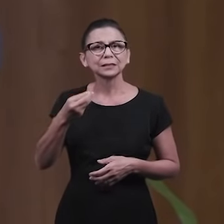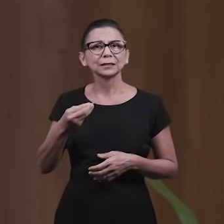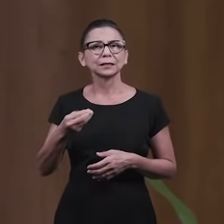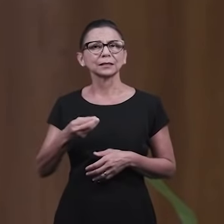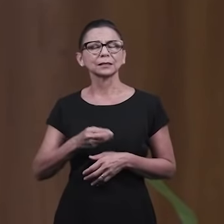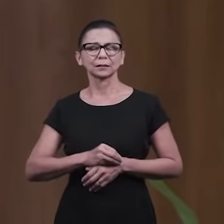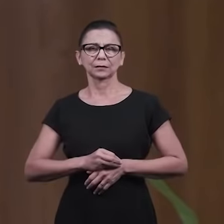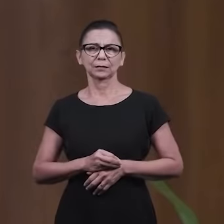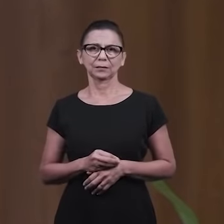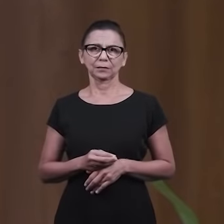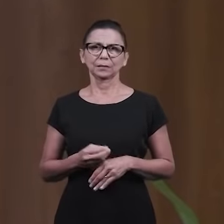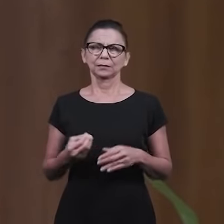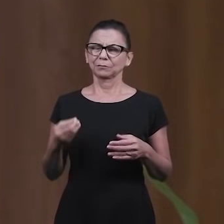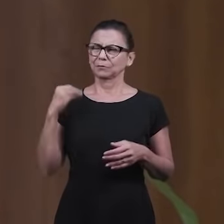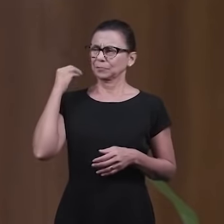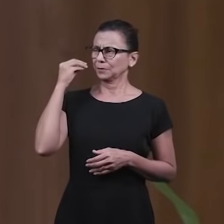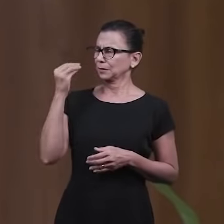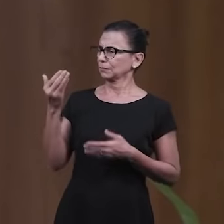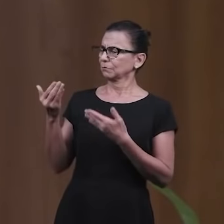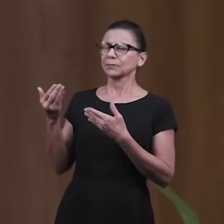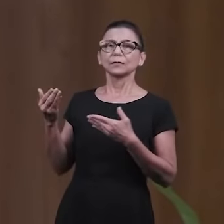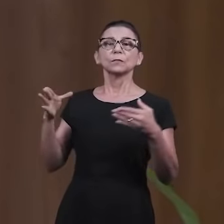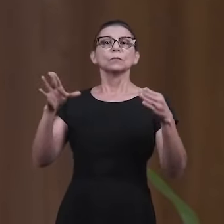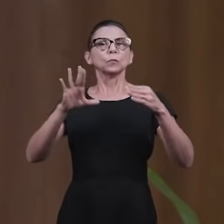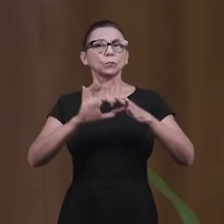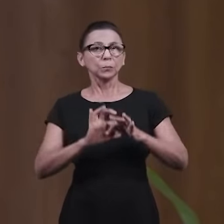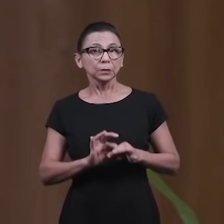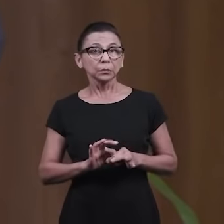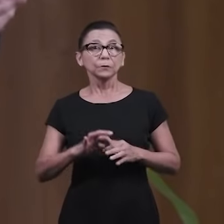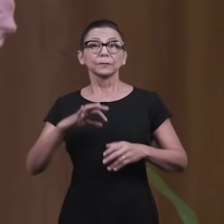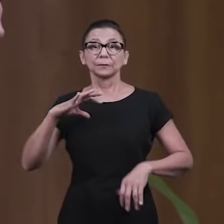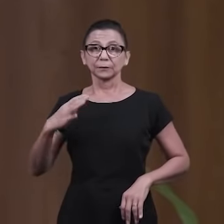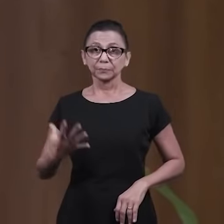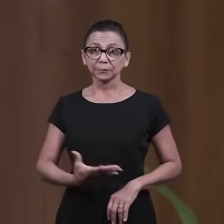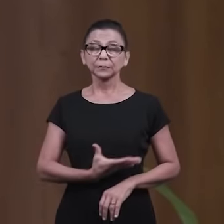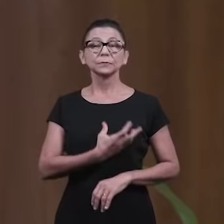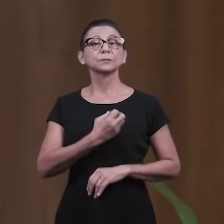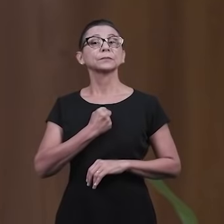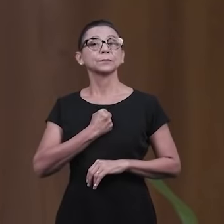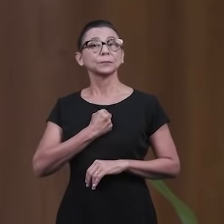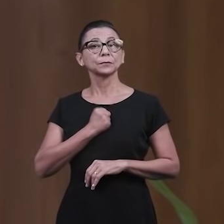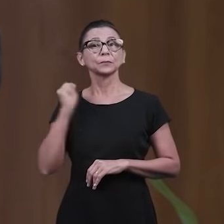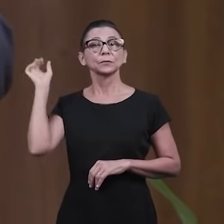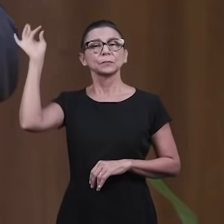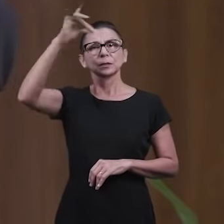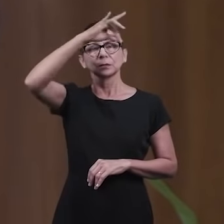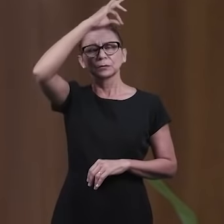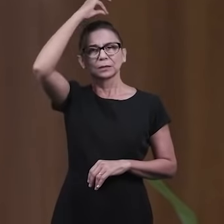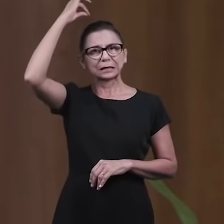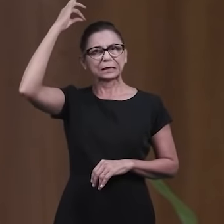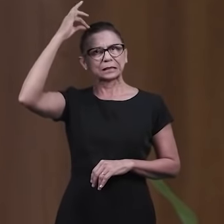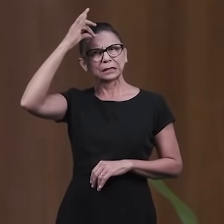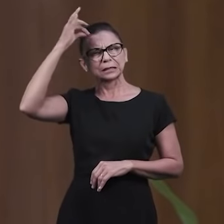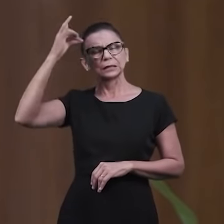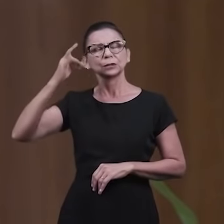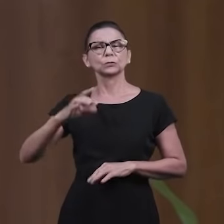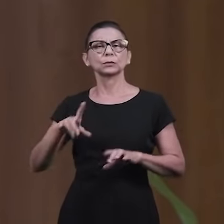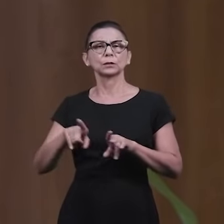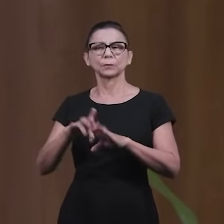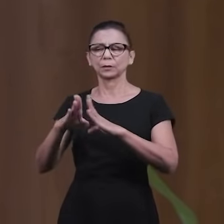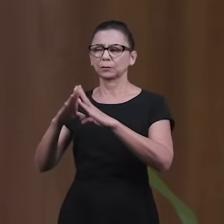de comunhão, de salvação e de comunhão com o Espírito Santo, com a igreja, na obediência,